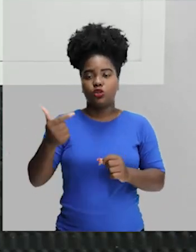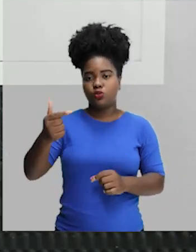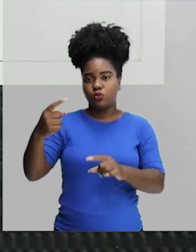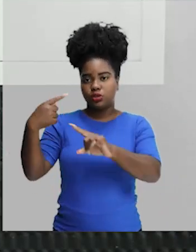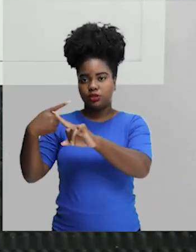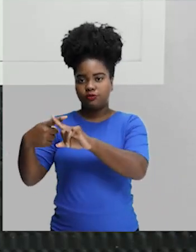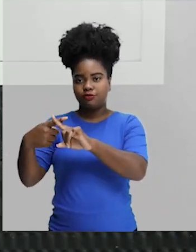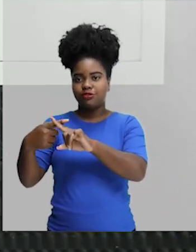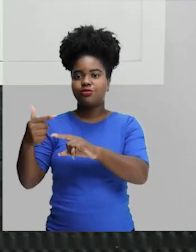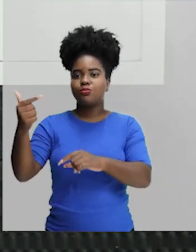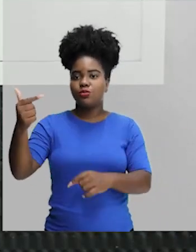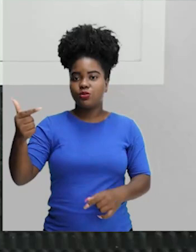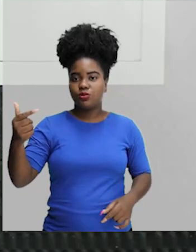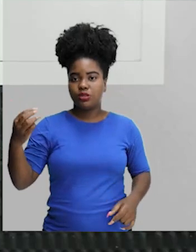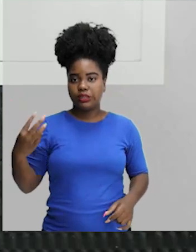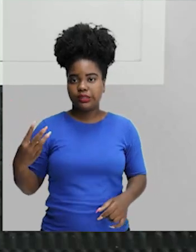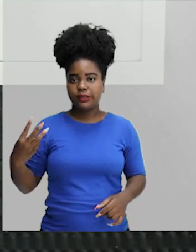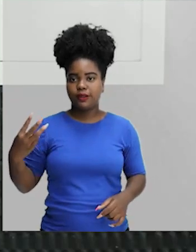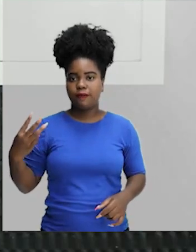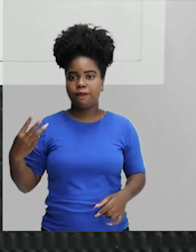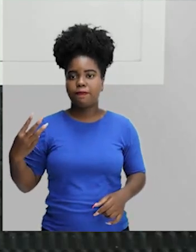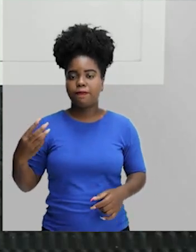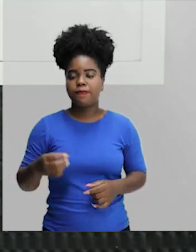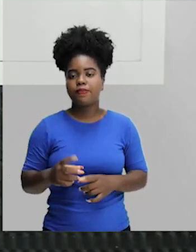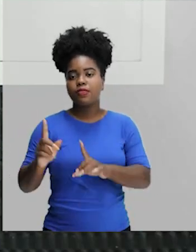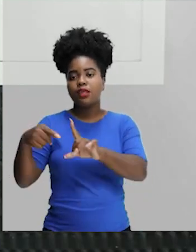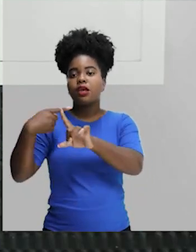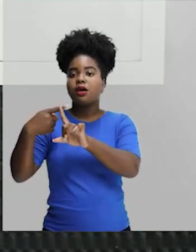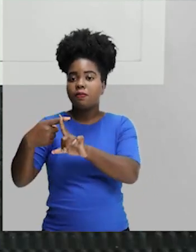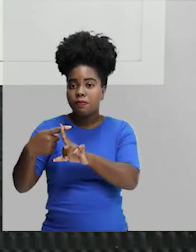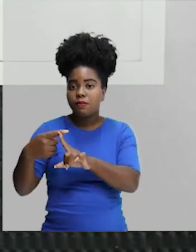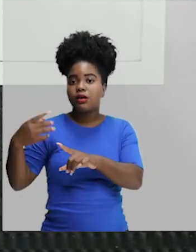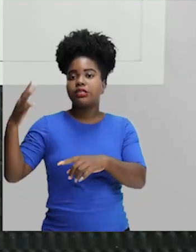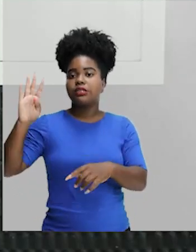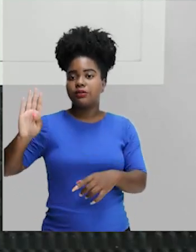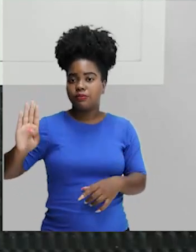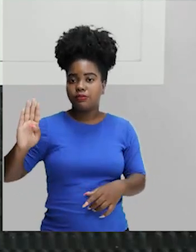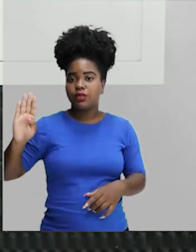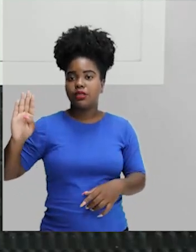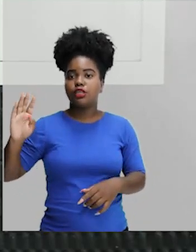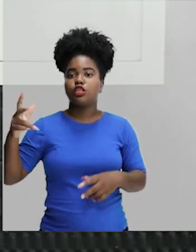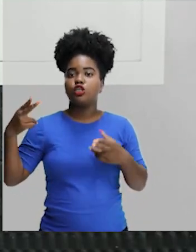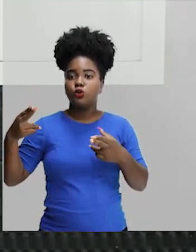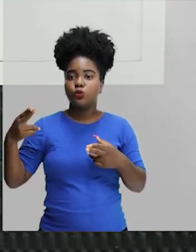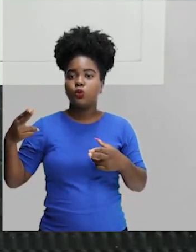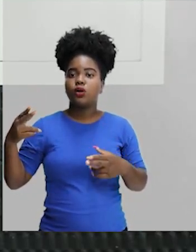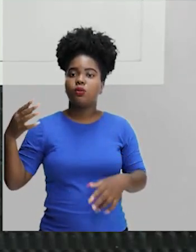multiplicado por 2/3, mais B igual a 4.